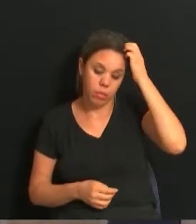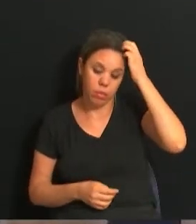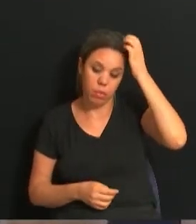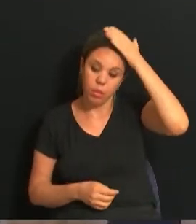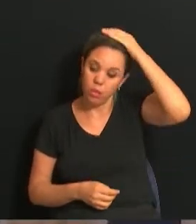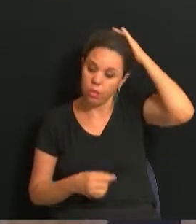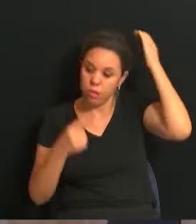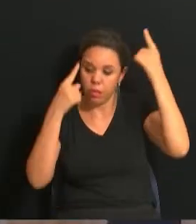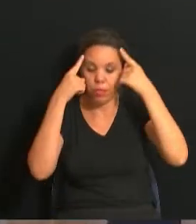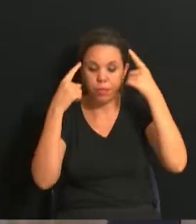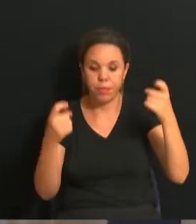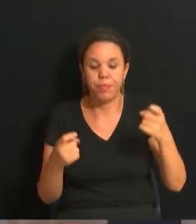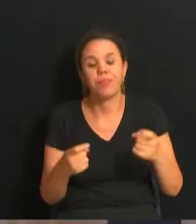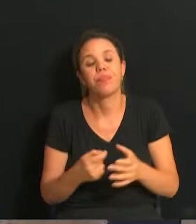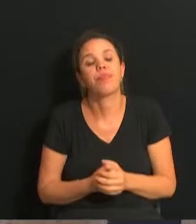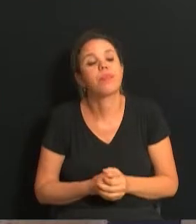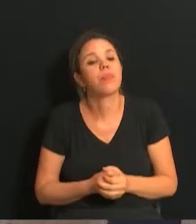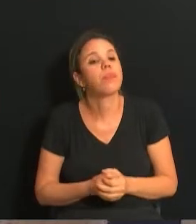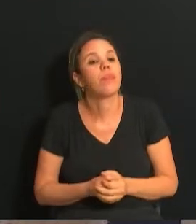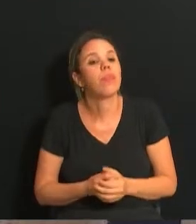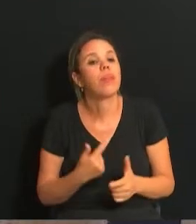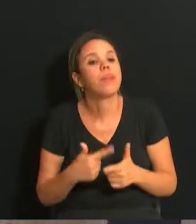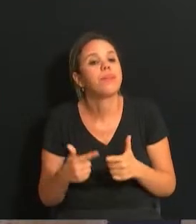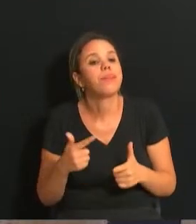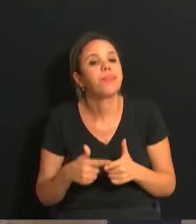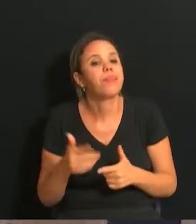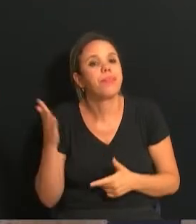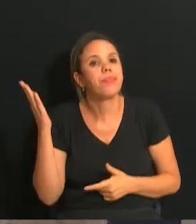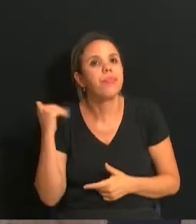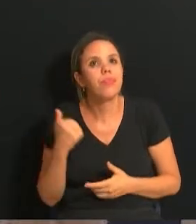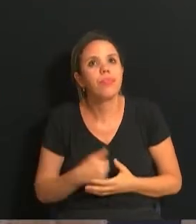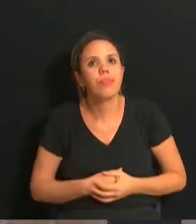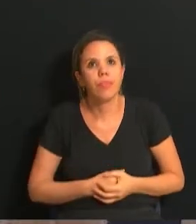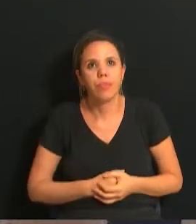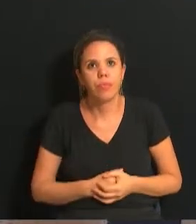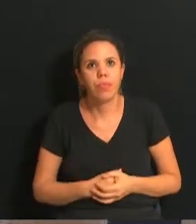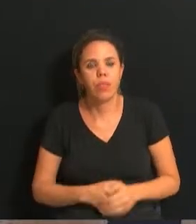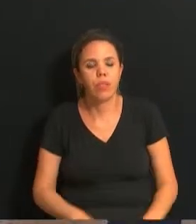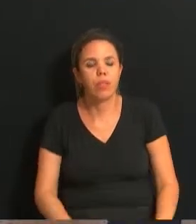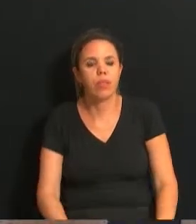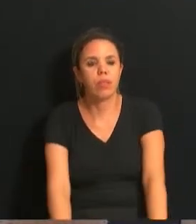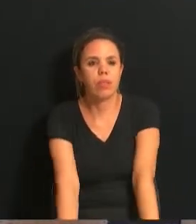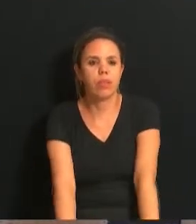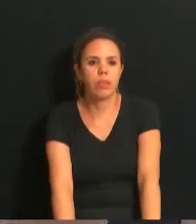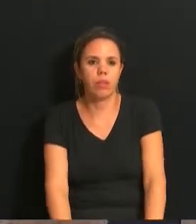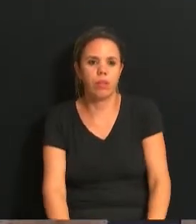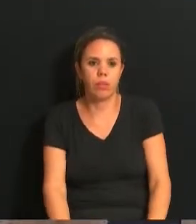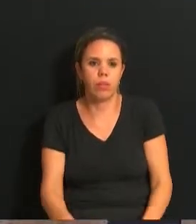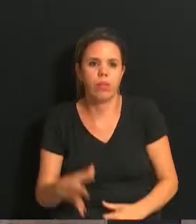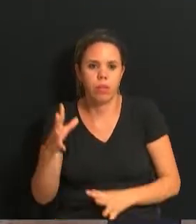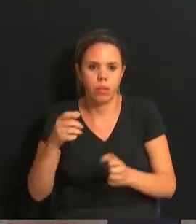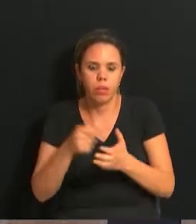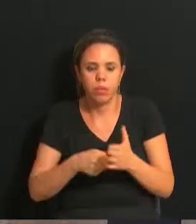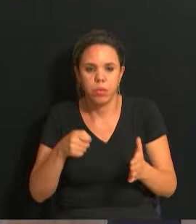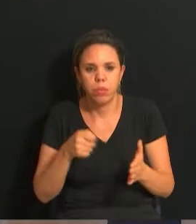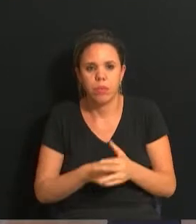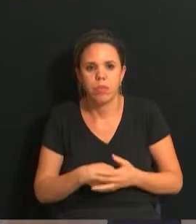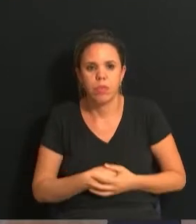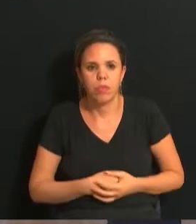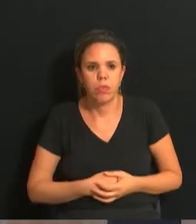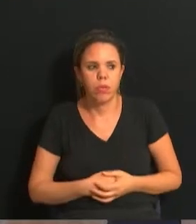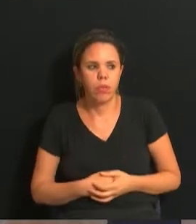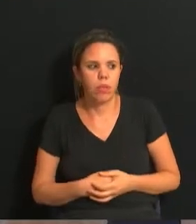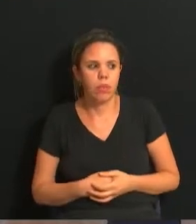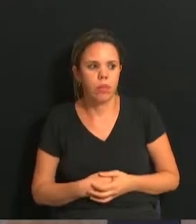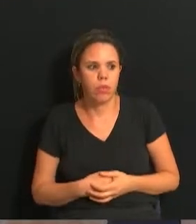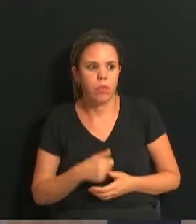violenta. Então, essa é uma questão, e a gente sabe muito bem, né, e essa tem sido a nossa briga, a briga de que uma mulher